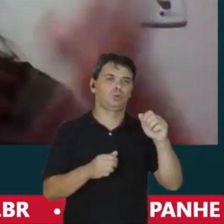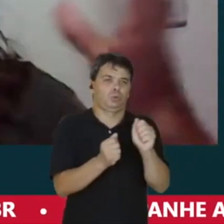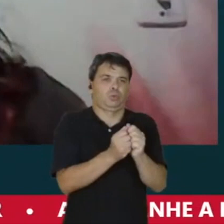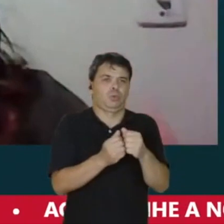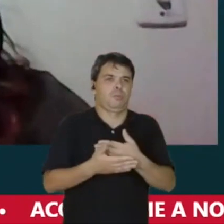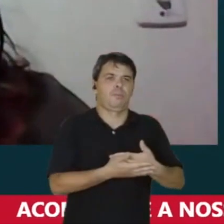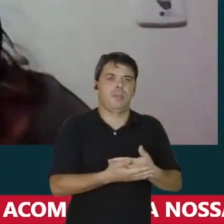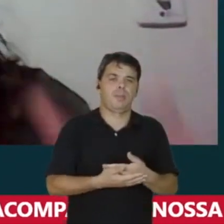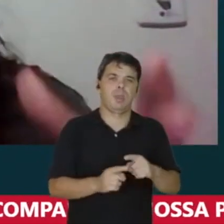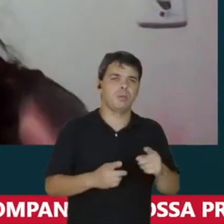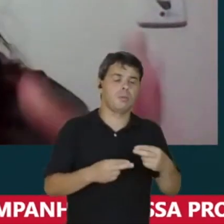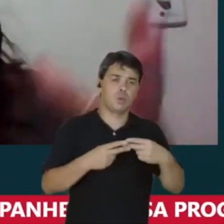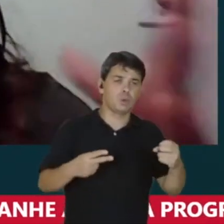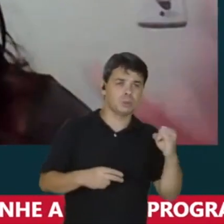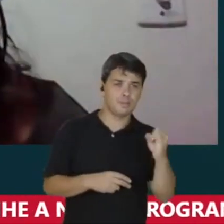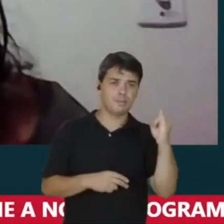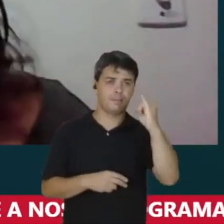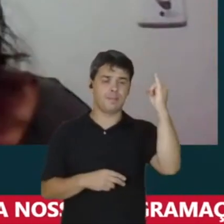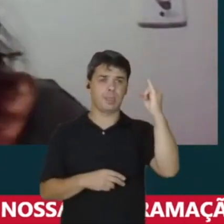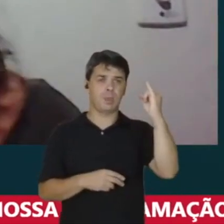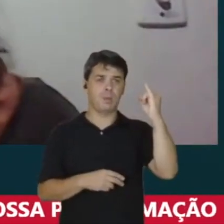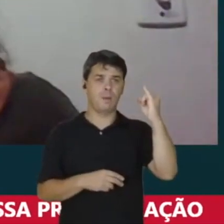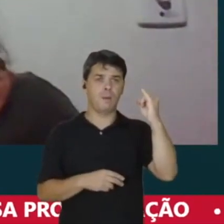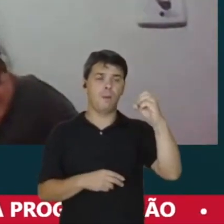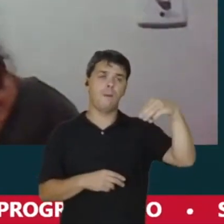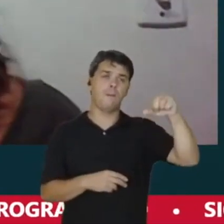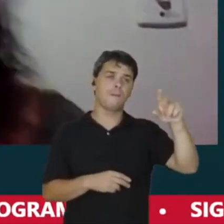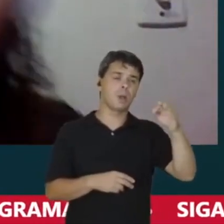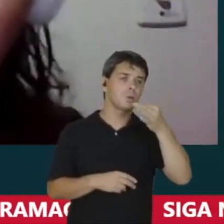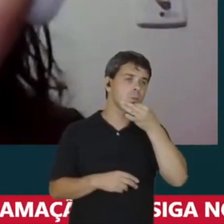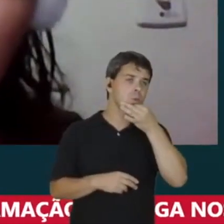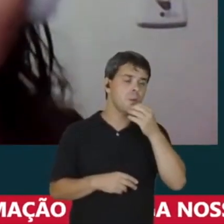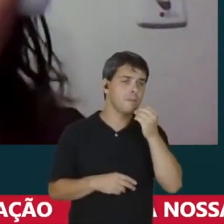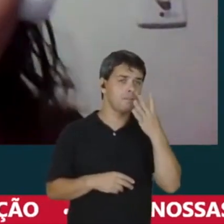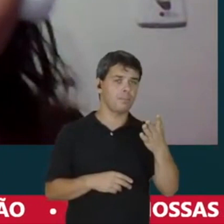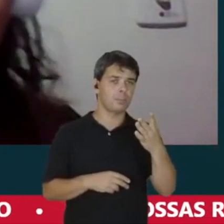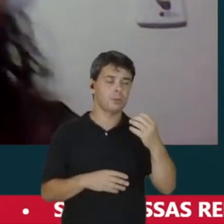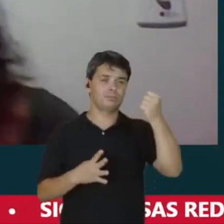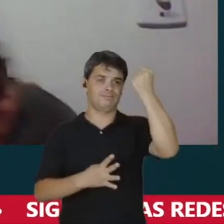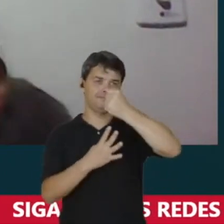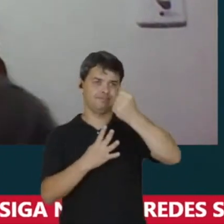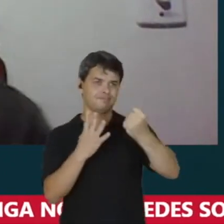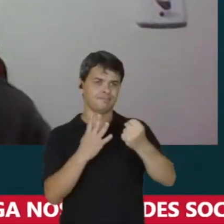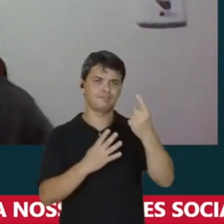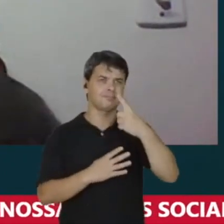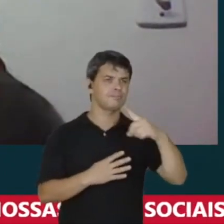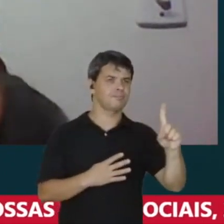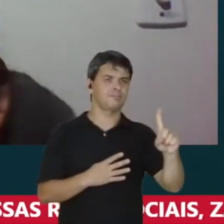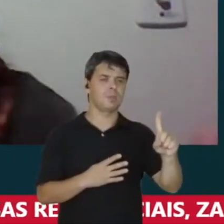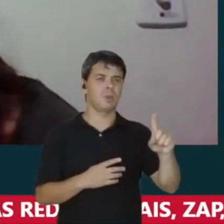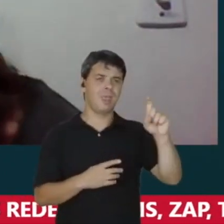temos coisas fundamentais. Marcos falou muito bem sobre a questão do genocida, de ser ou não ser genocida,